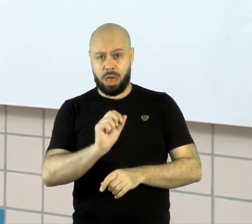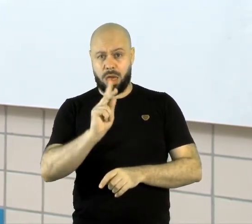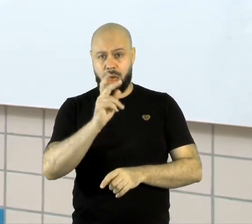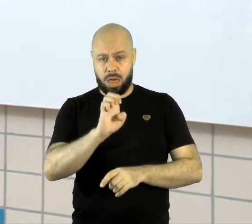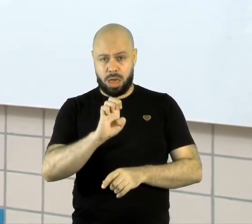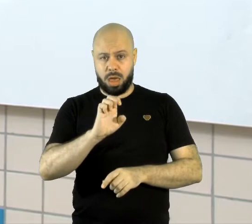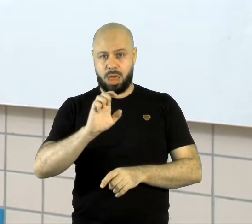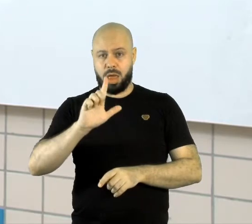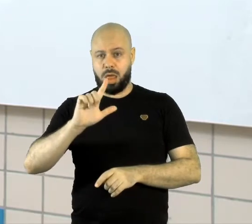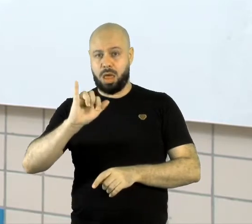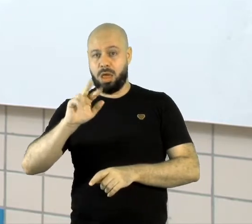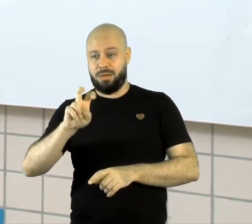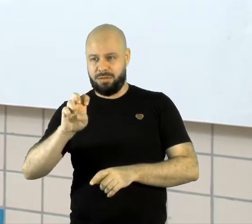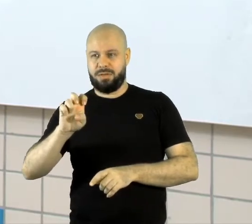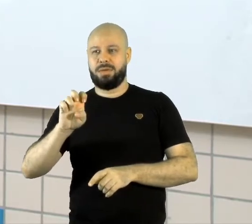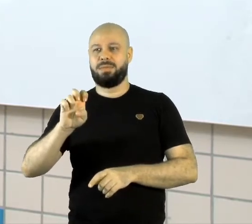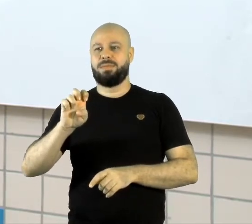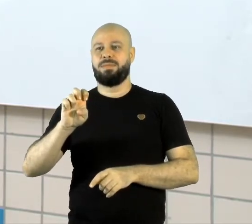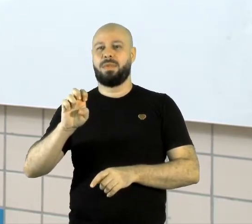Porto